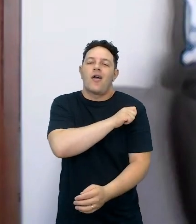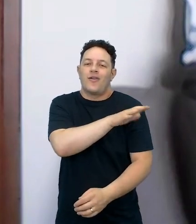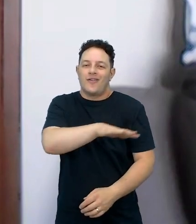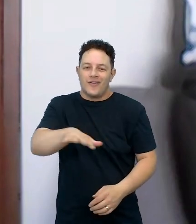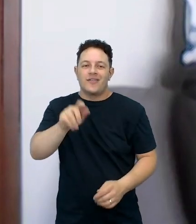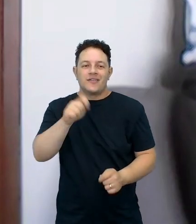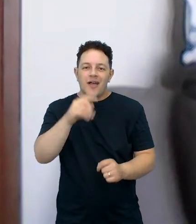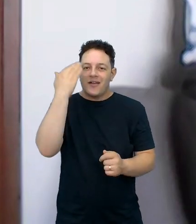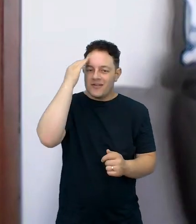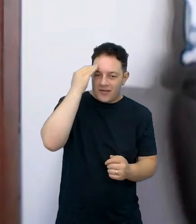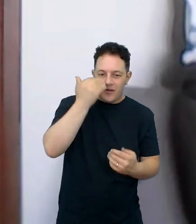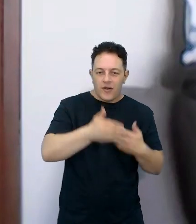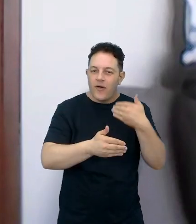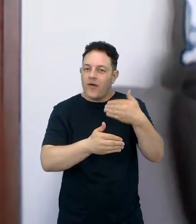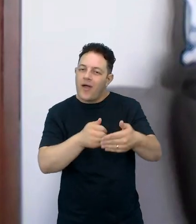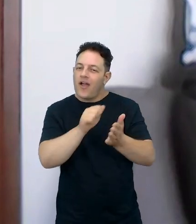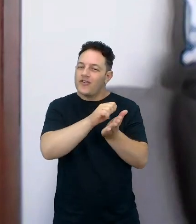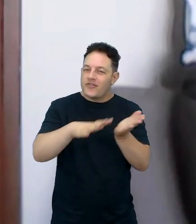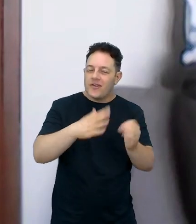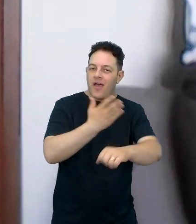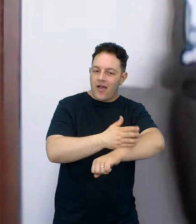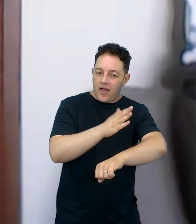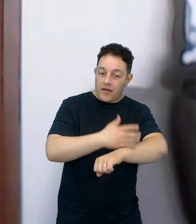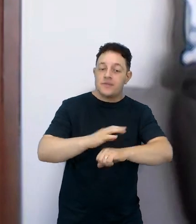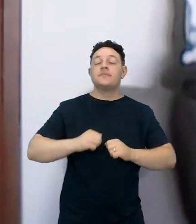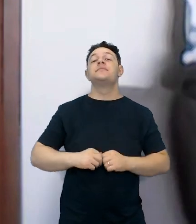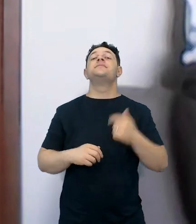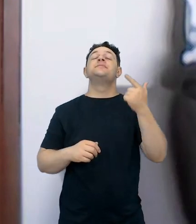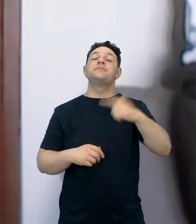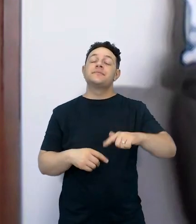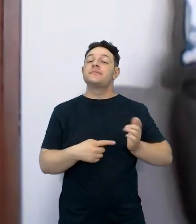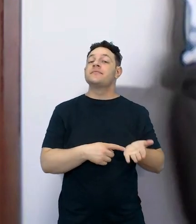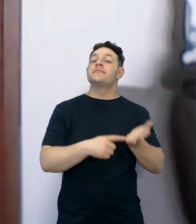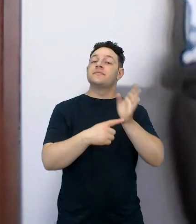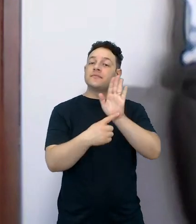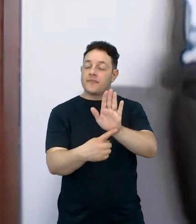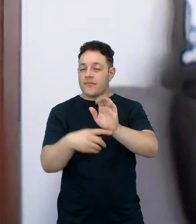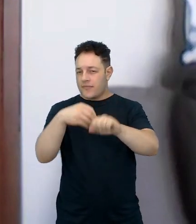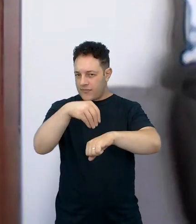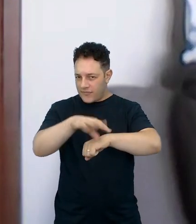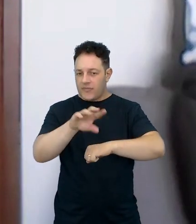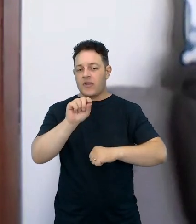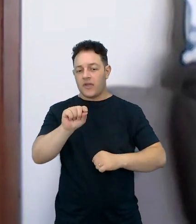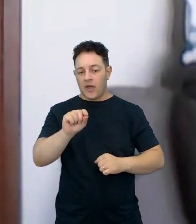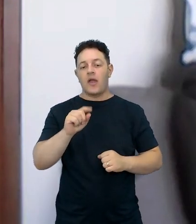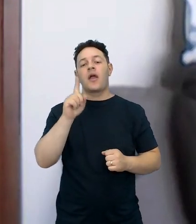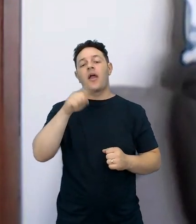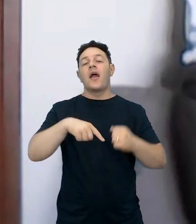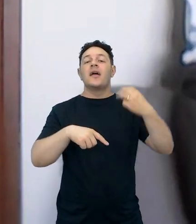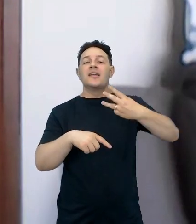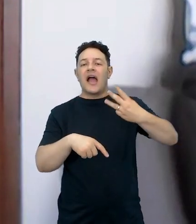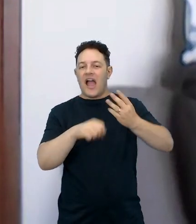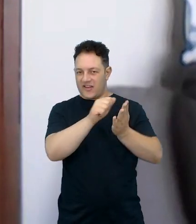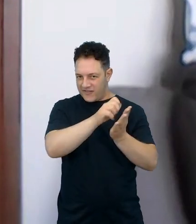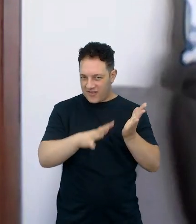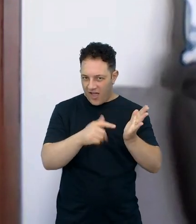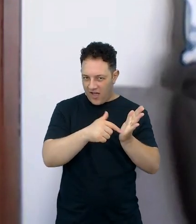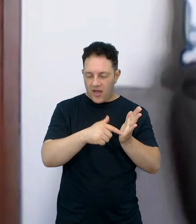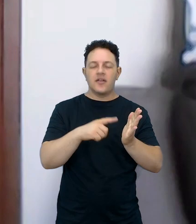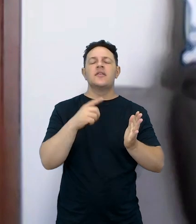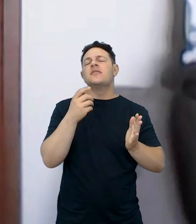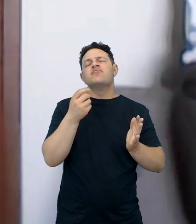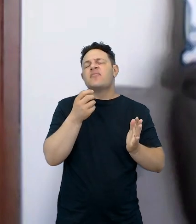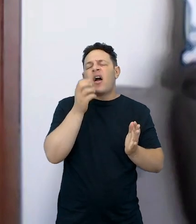essas sequências de atividades. Nós trouxemos para a SA3, sequência de atividade 3, falamos